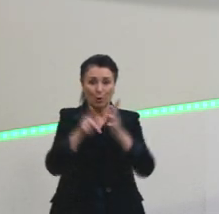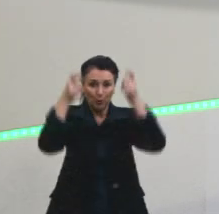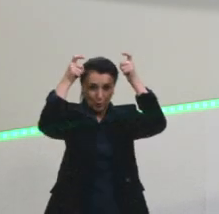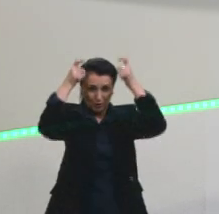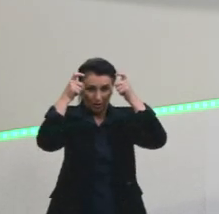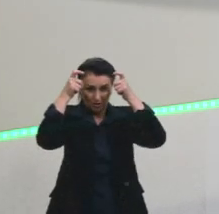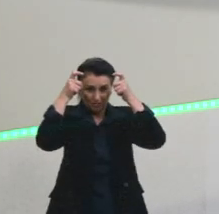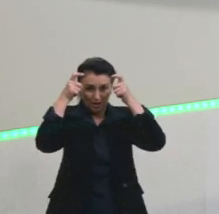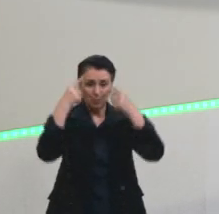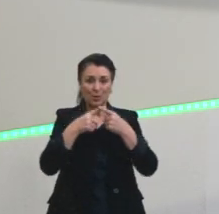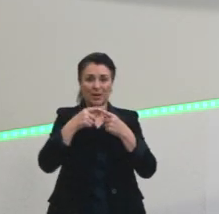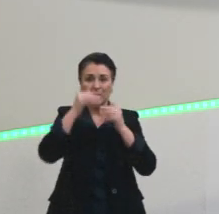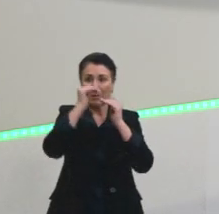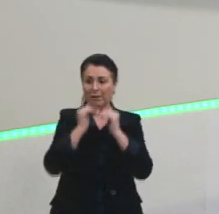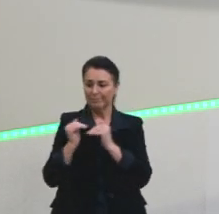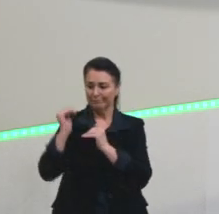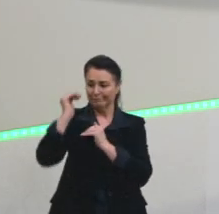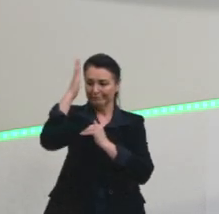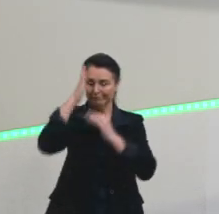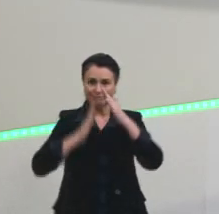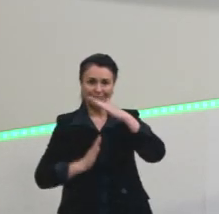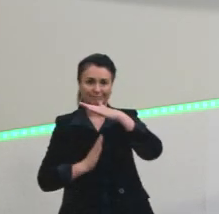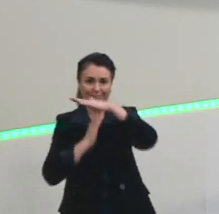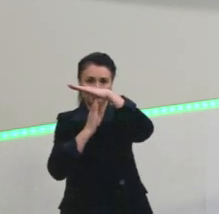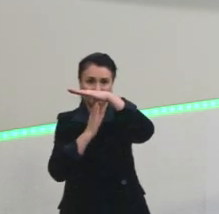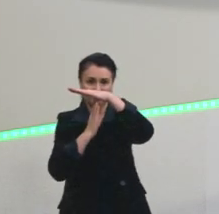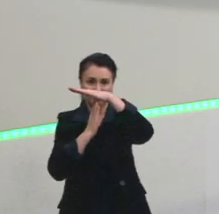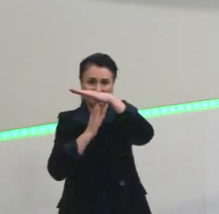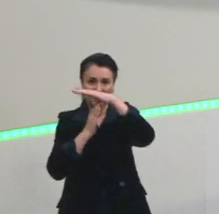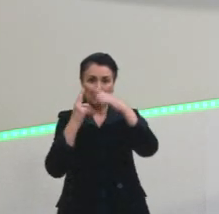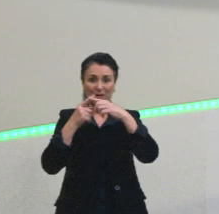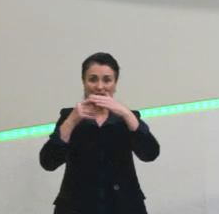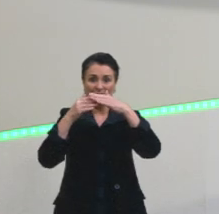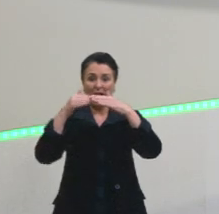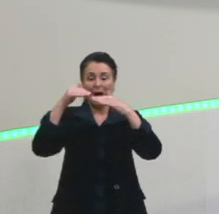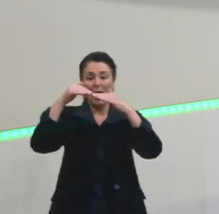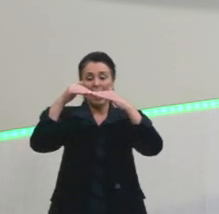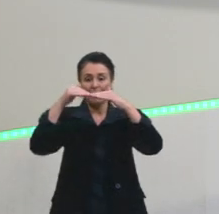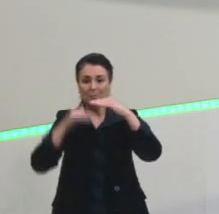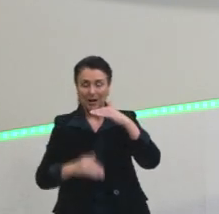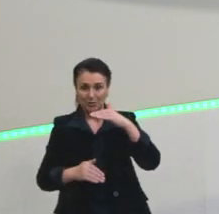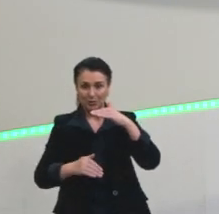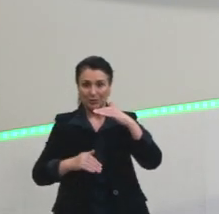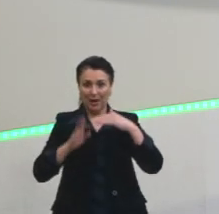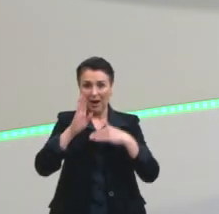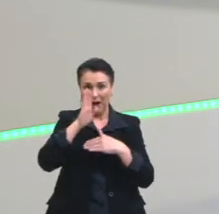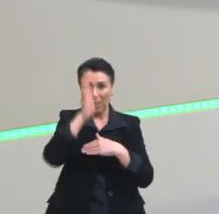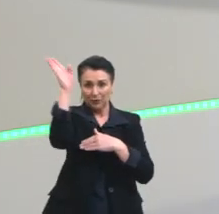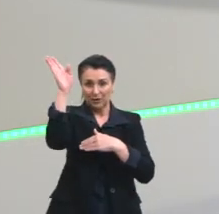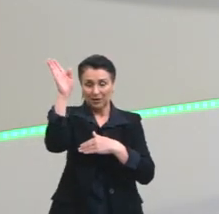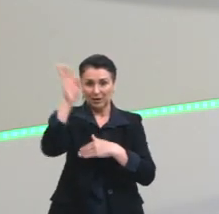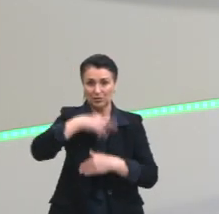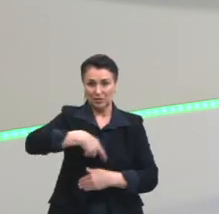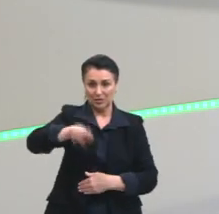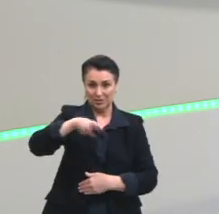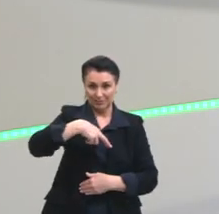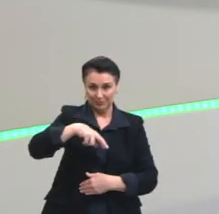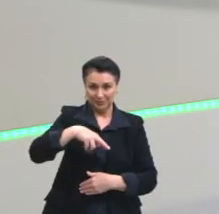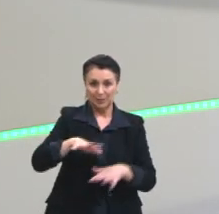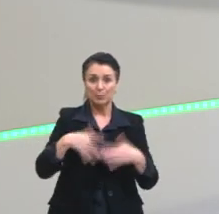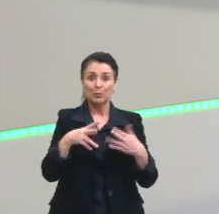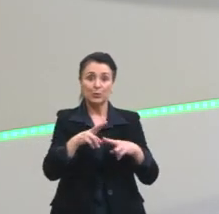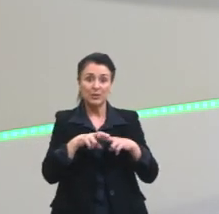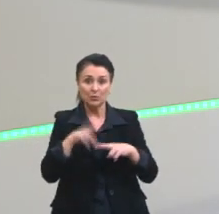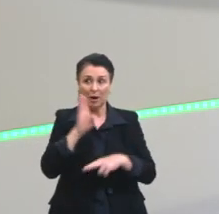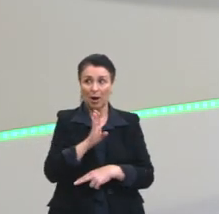como uma autoridade mas a propriedade que estaria baixo das autoridades religiosas por exemplo né Isso seria a autoridade